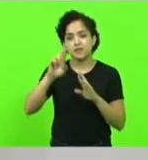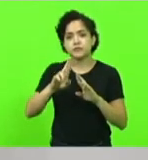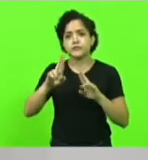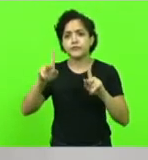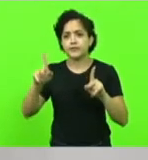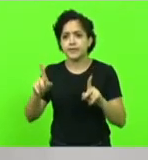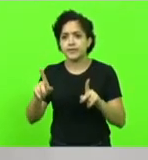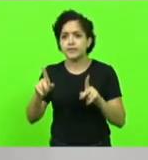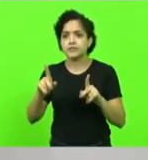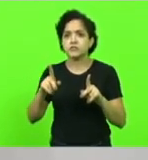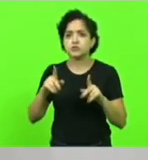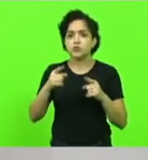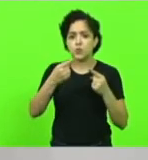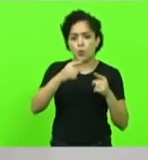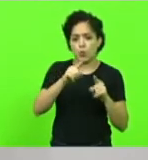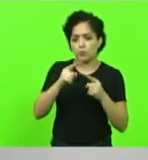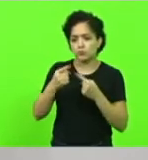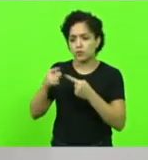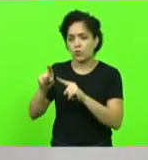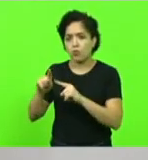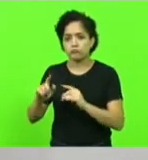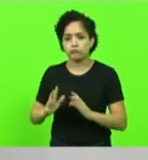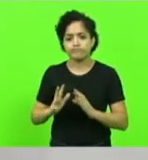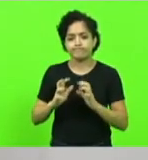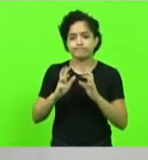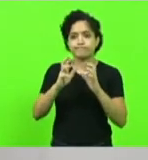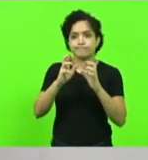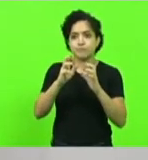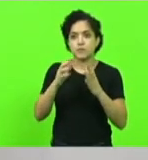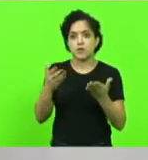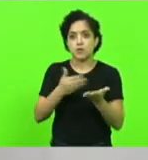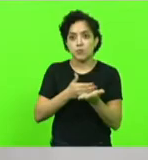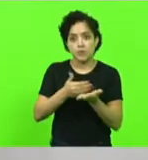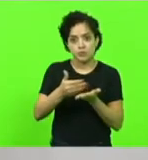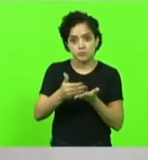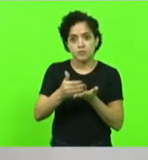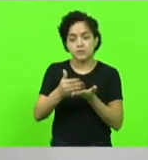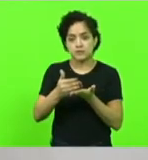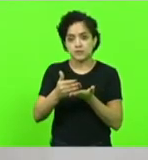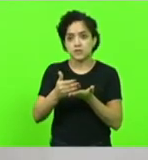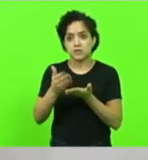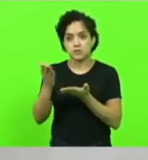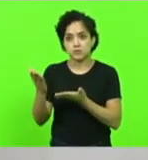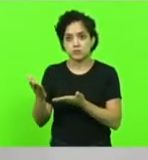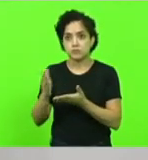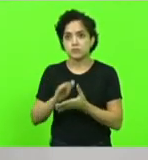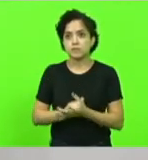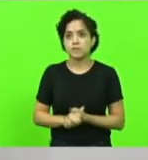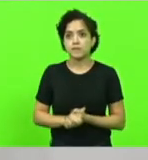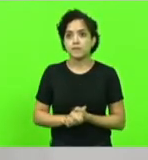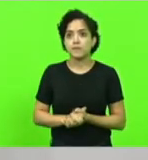nos atacarmos aqui ou nos agredirmos, como foi feito no início da fala do deputado.